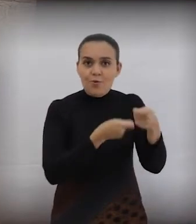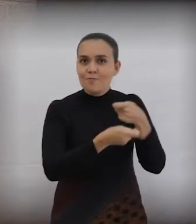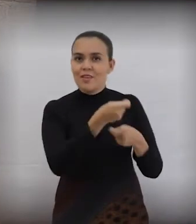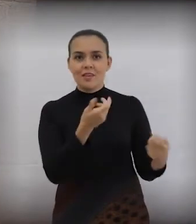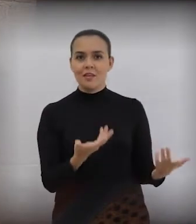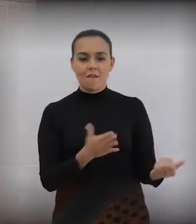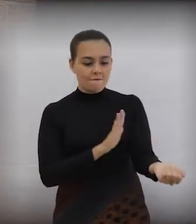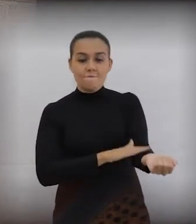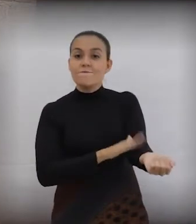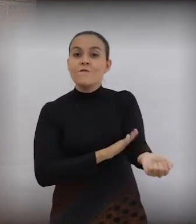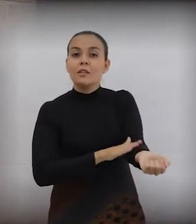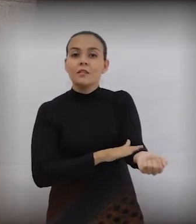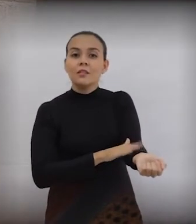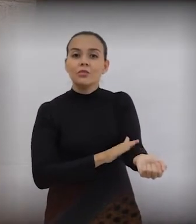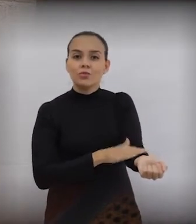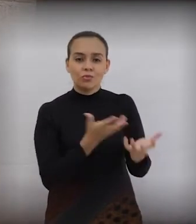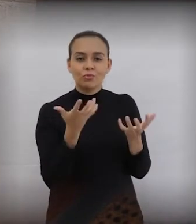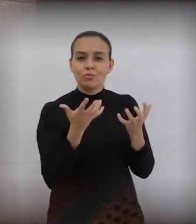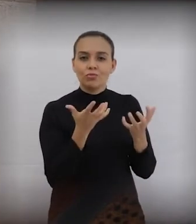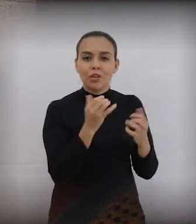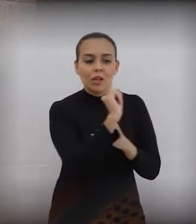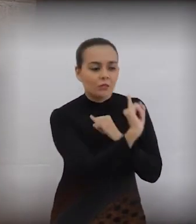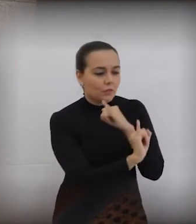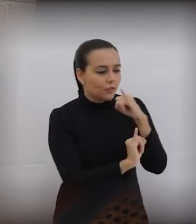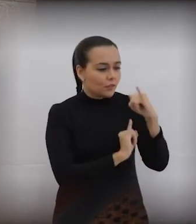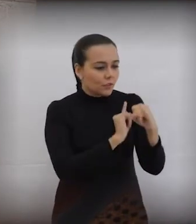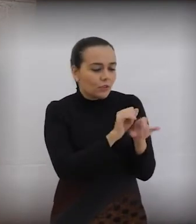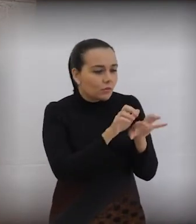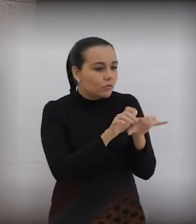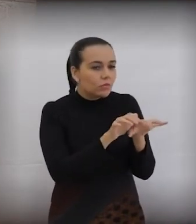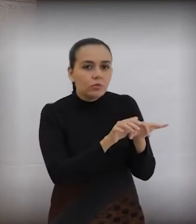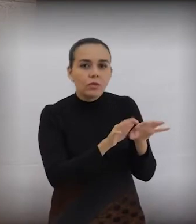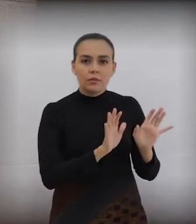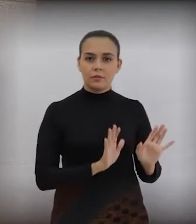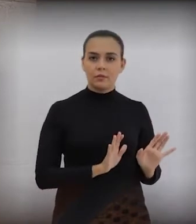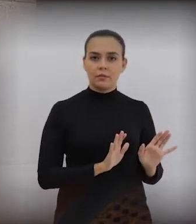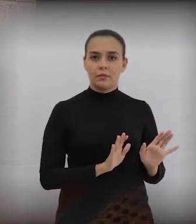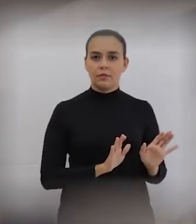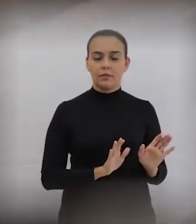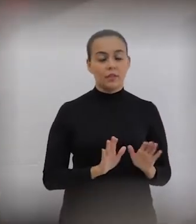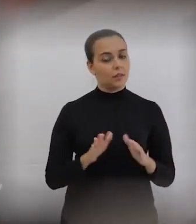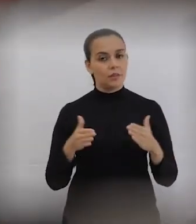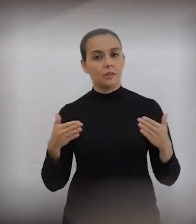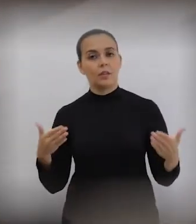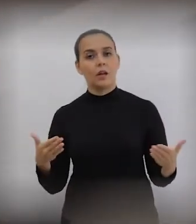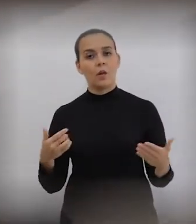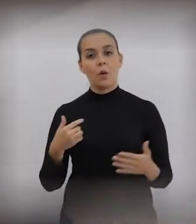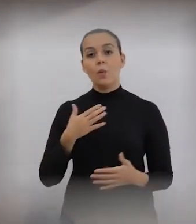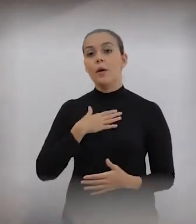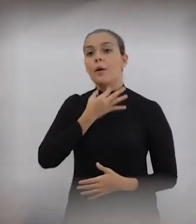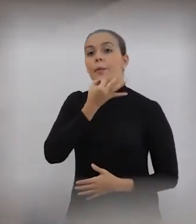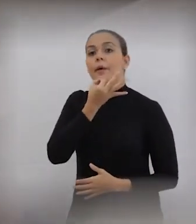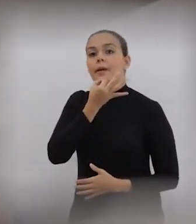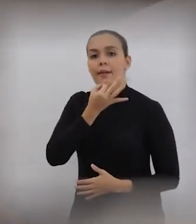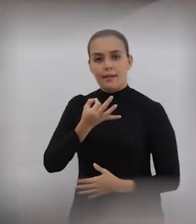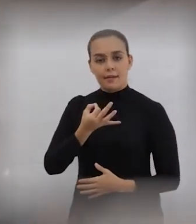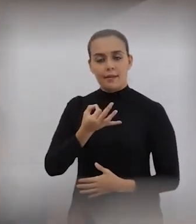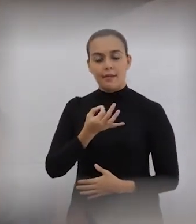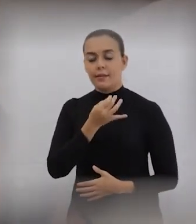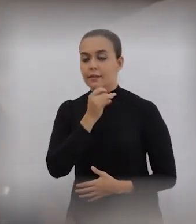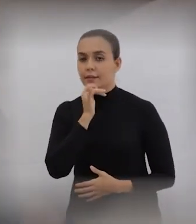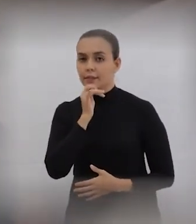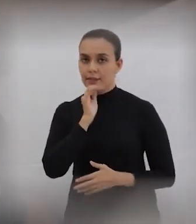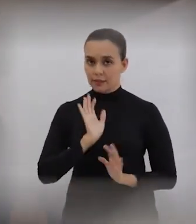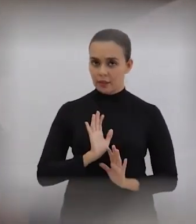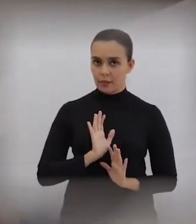da dopamina, do vício pela novidade. Então a gente foi hackeado. Só que isso eu acho que é em